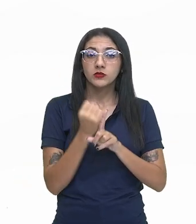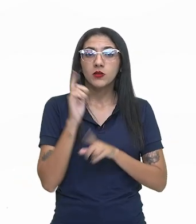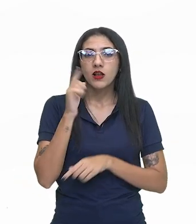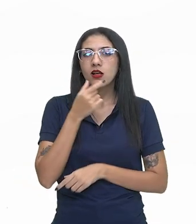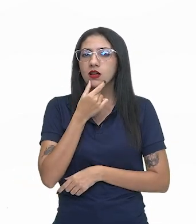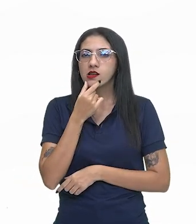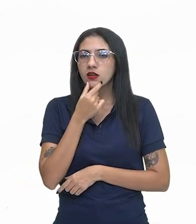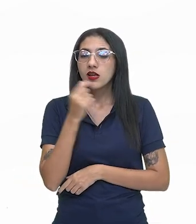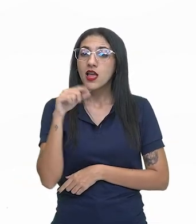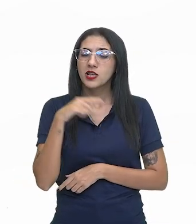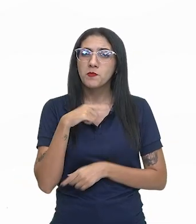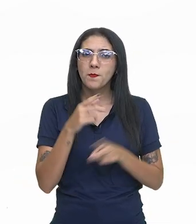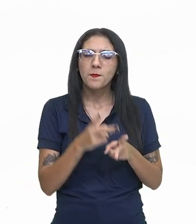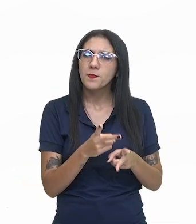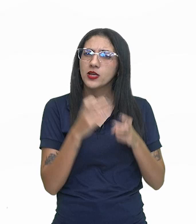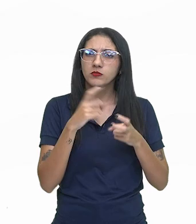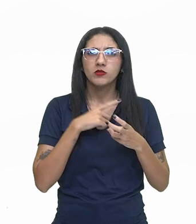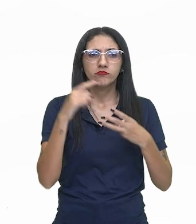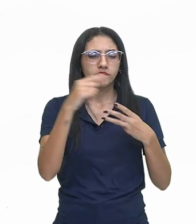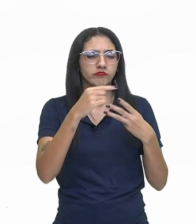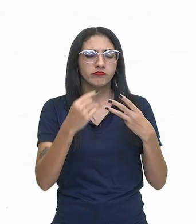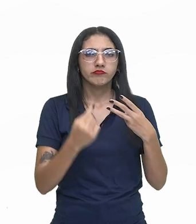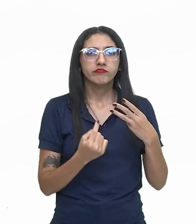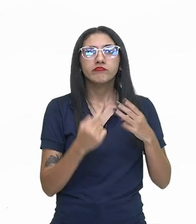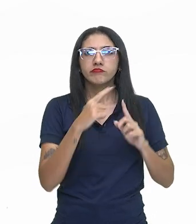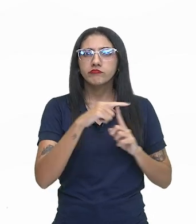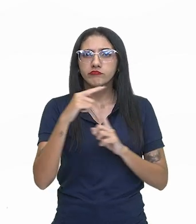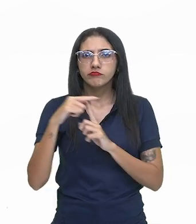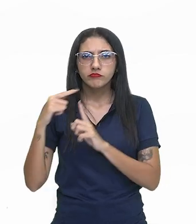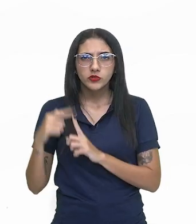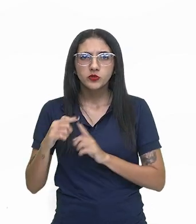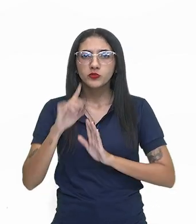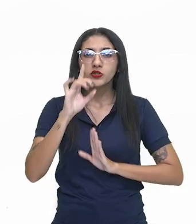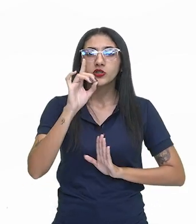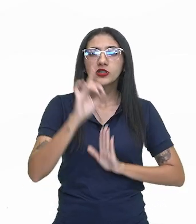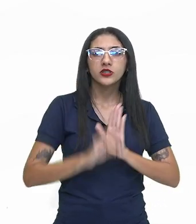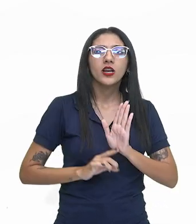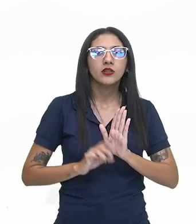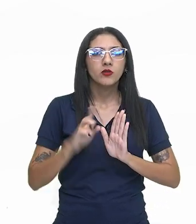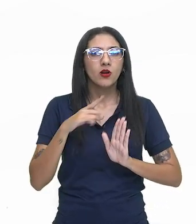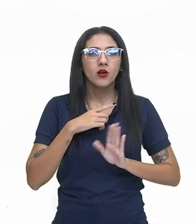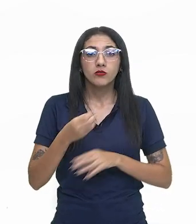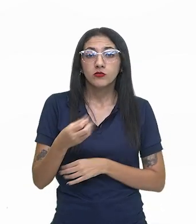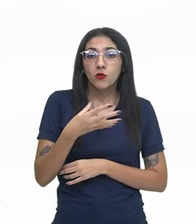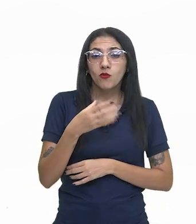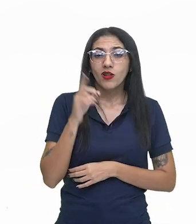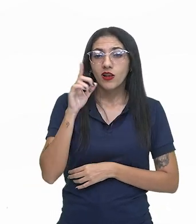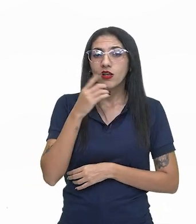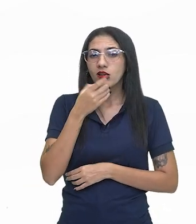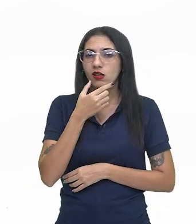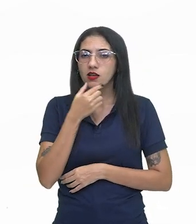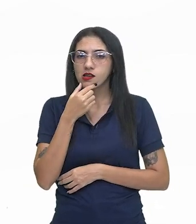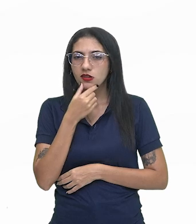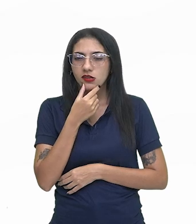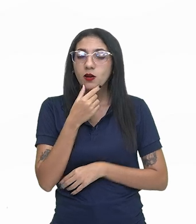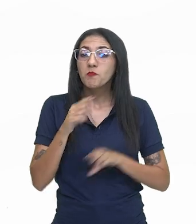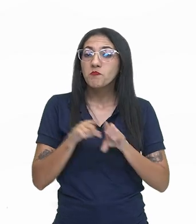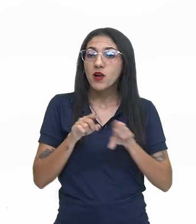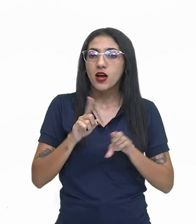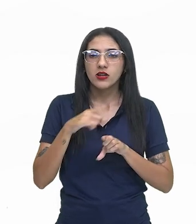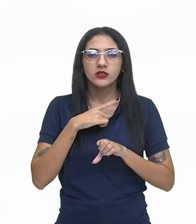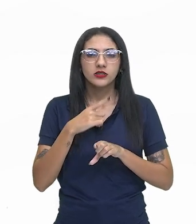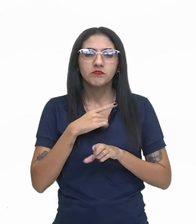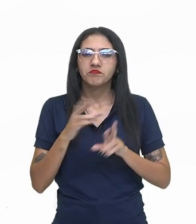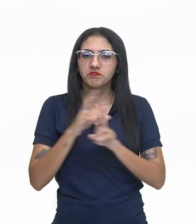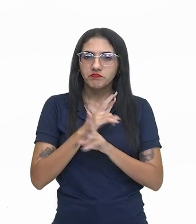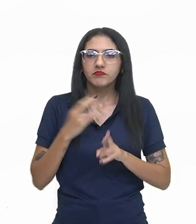britânico, identificou 3 tipos de direitos que formaram a cidadania moderna na Inglaterra, mas que também